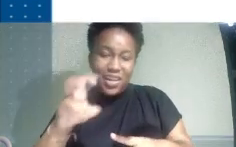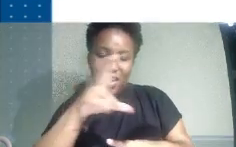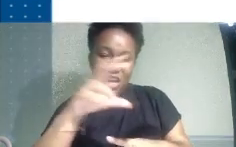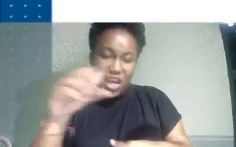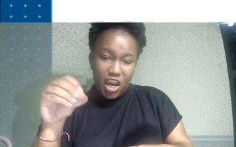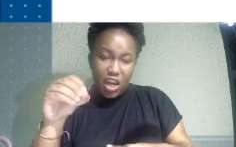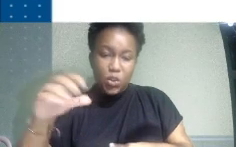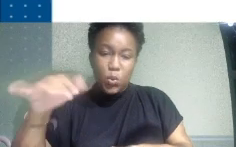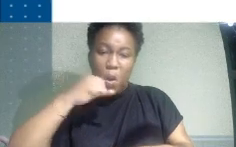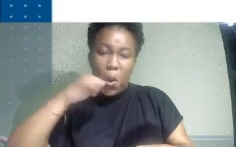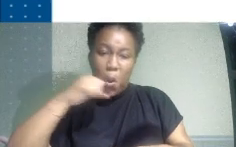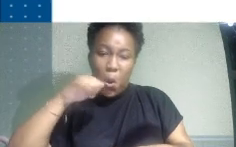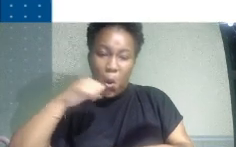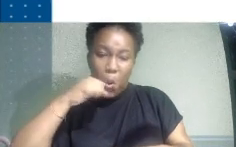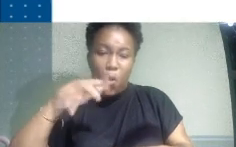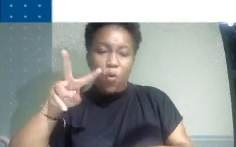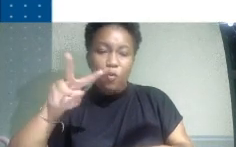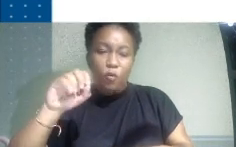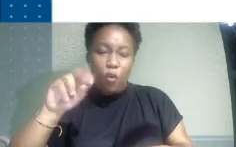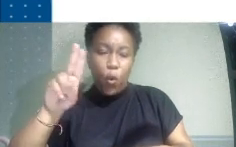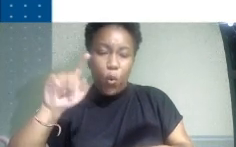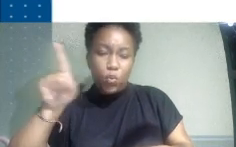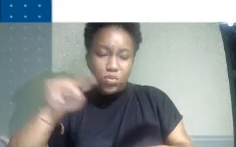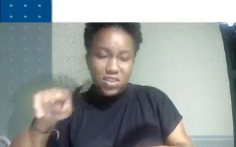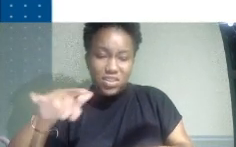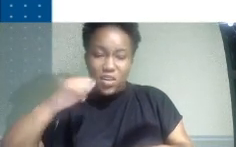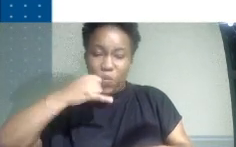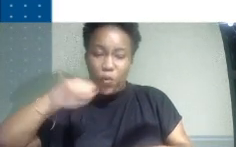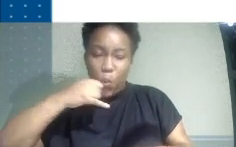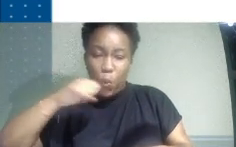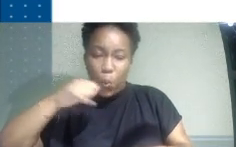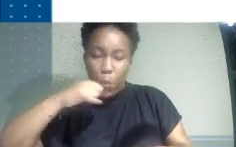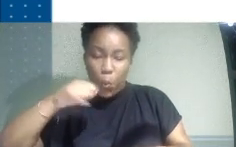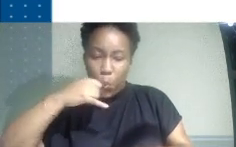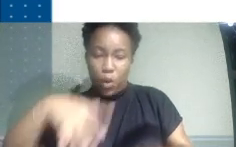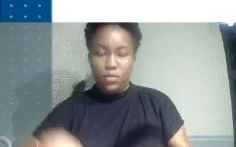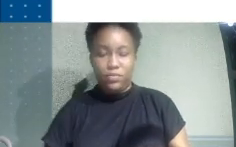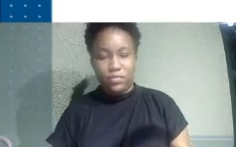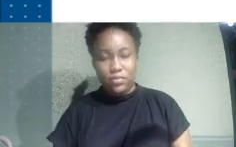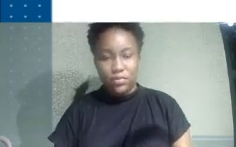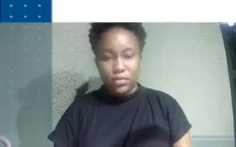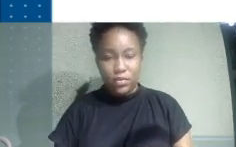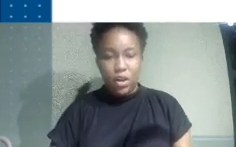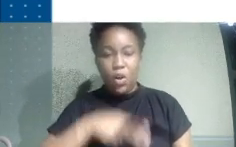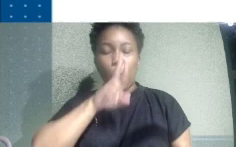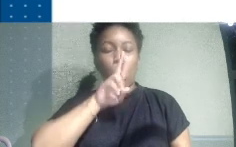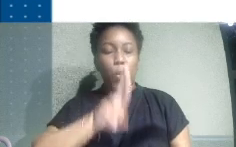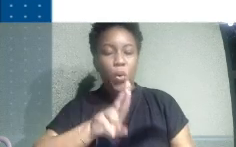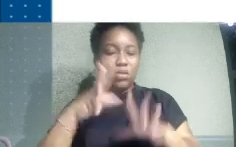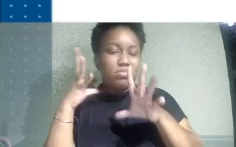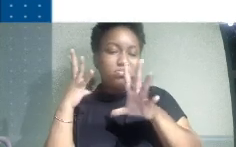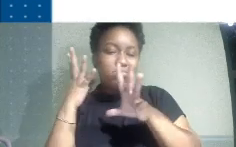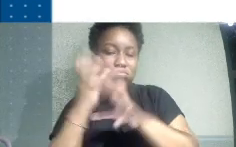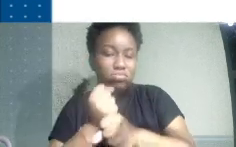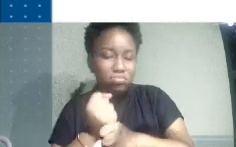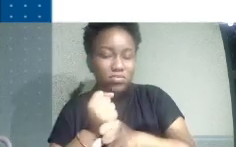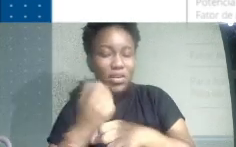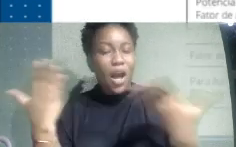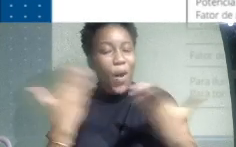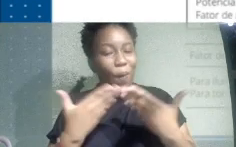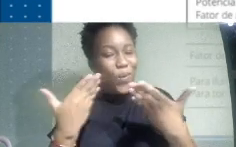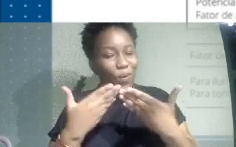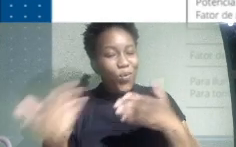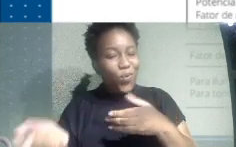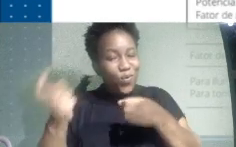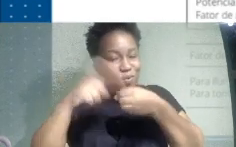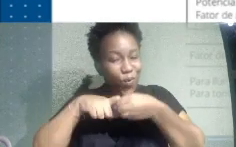minha potência de iluminação vezes o meu fator de potência é igual a quem? A minha potência, ó, vou até voltar aqui para